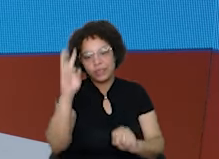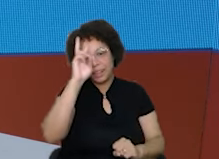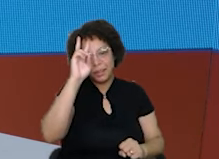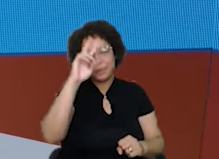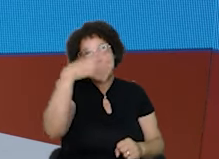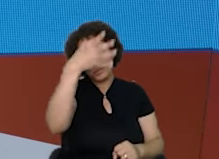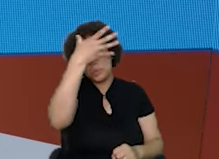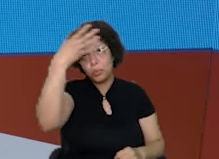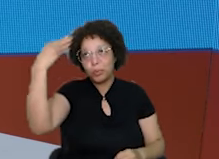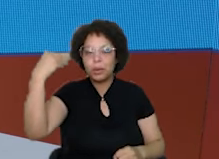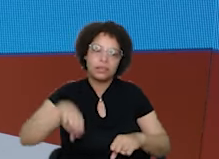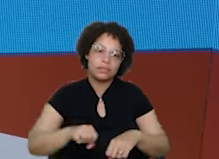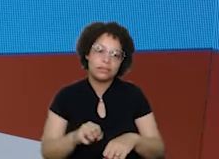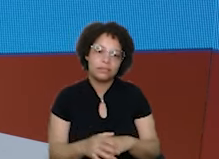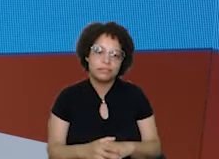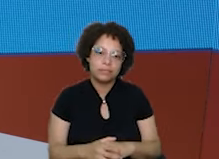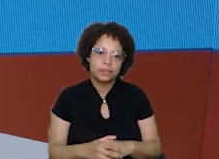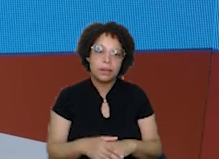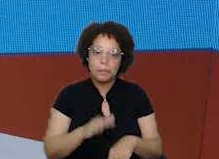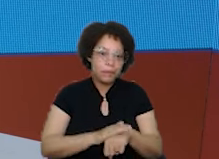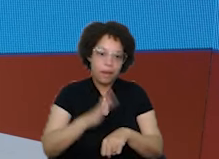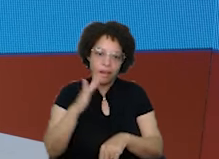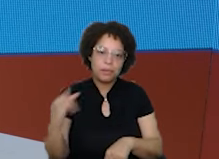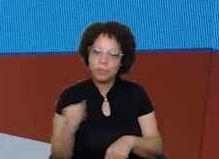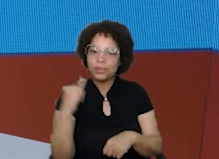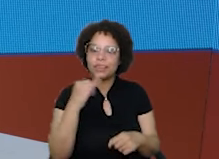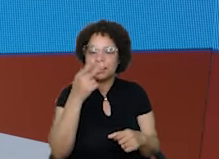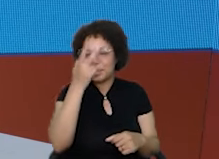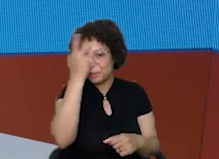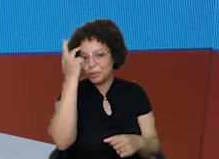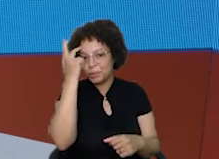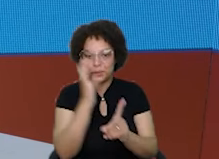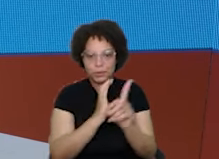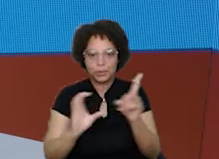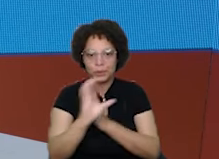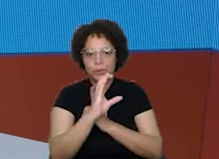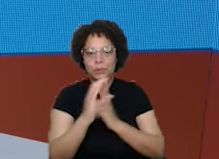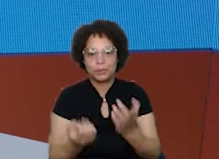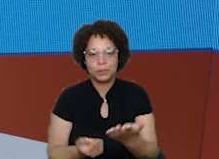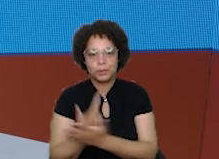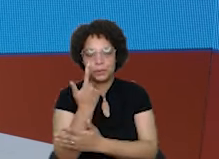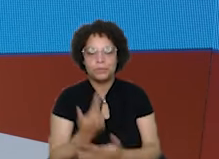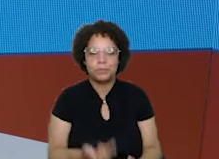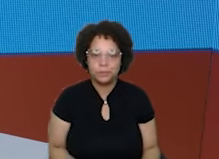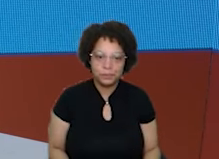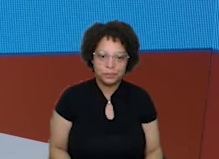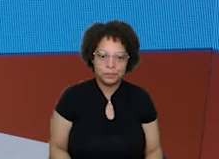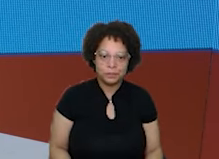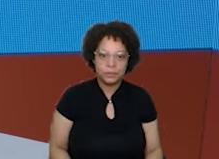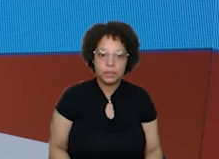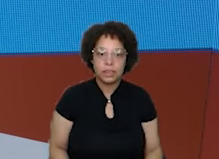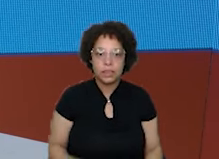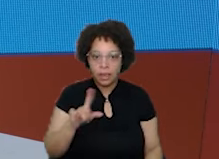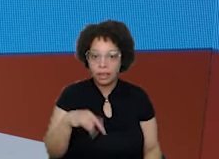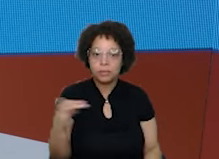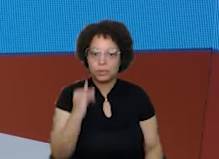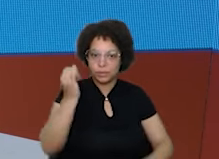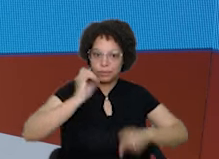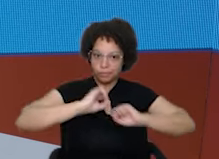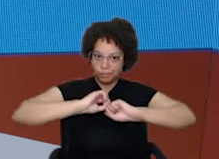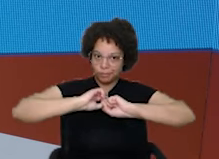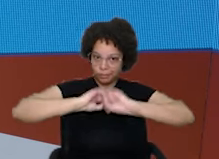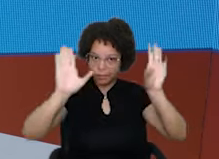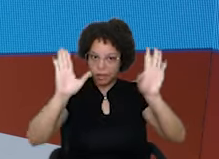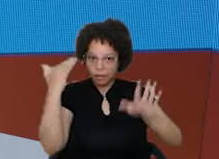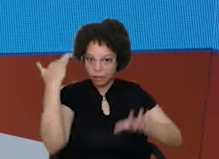no momento mais importante que é o momento onde o consumidor quer comprar então importante entender isso claro que a presença não